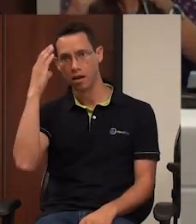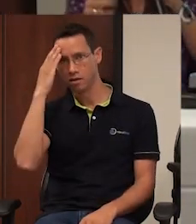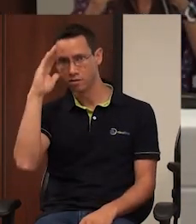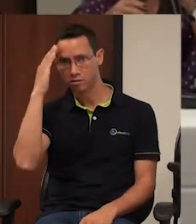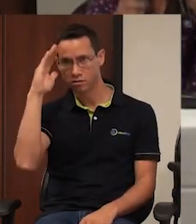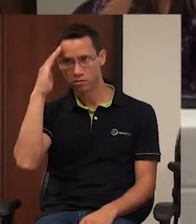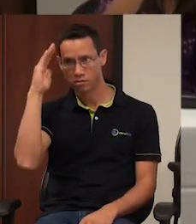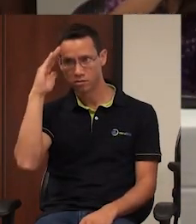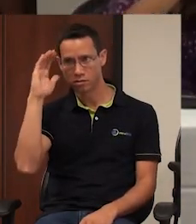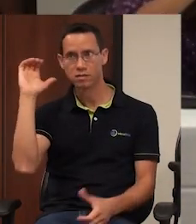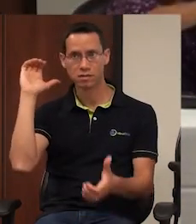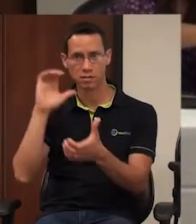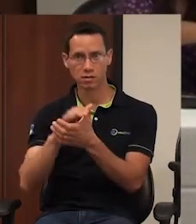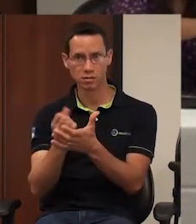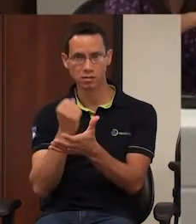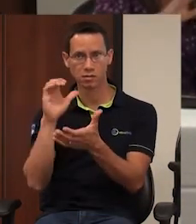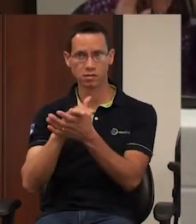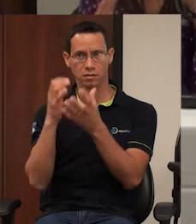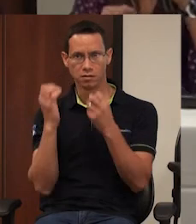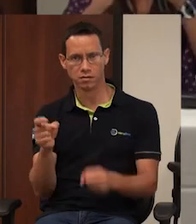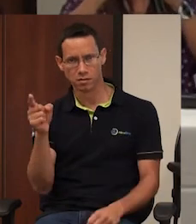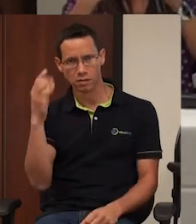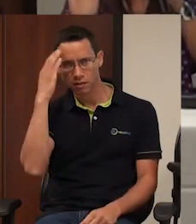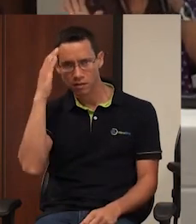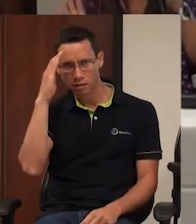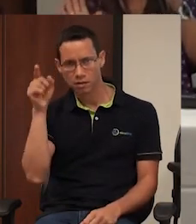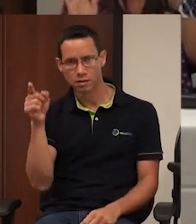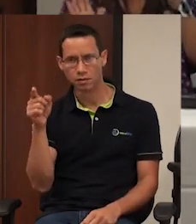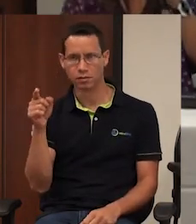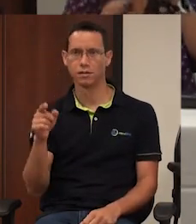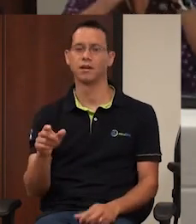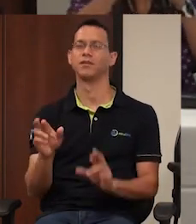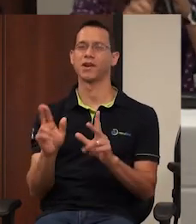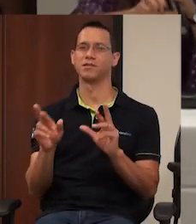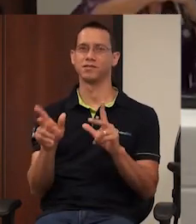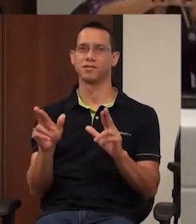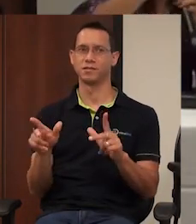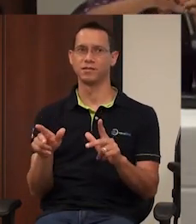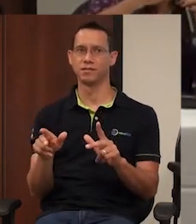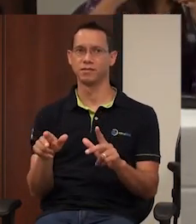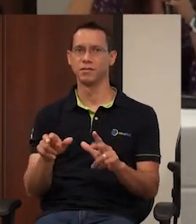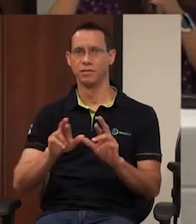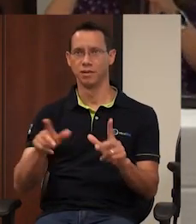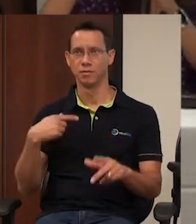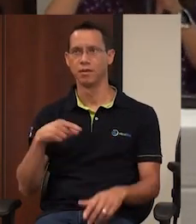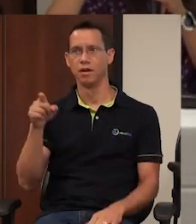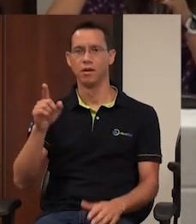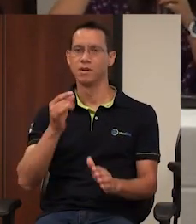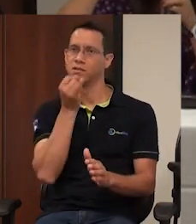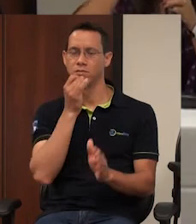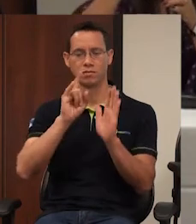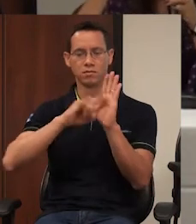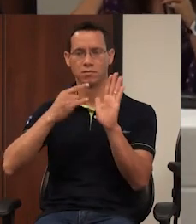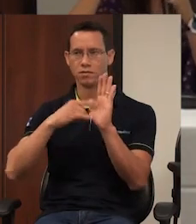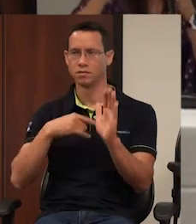discernimento para este consentimento. É diferente de dizer, não, ela tem, porque a síndrome de Down, né,